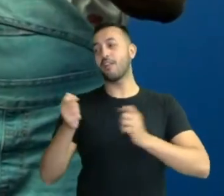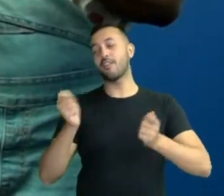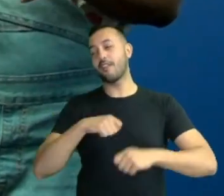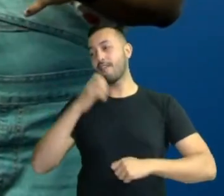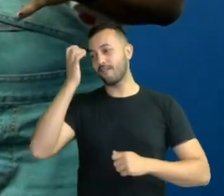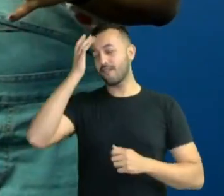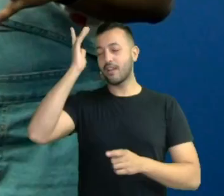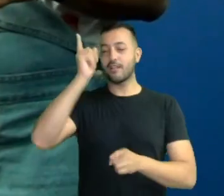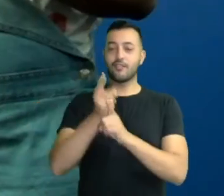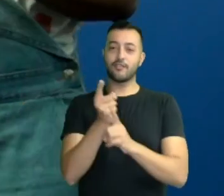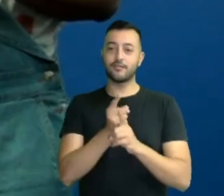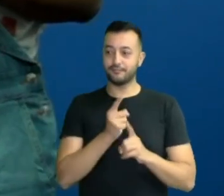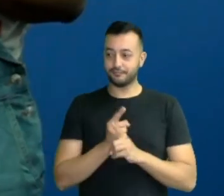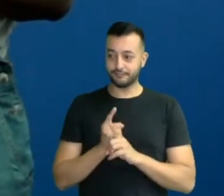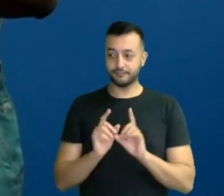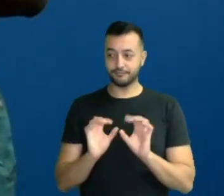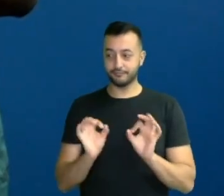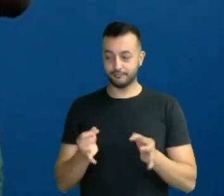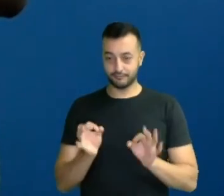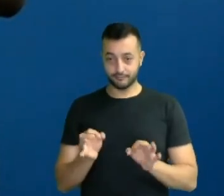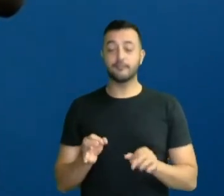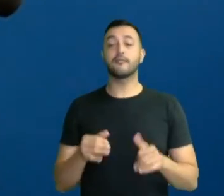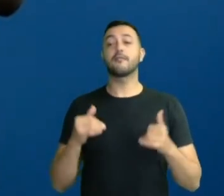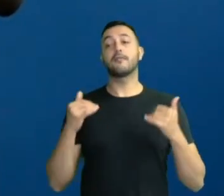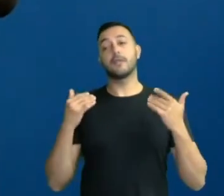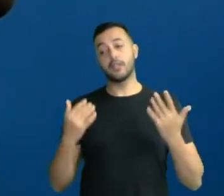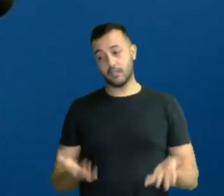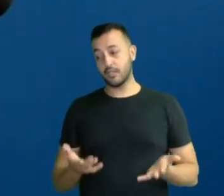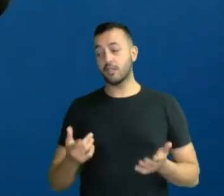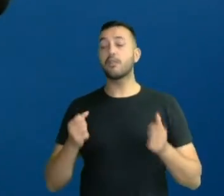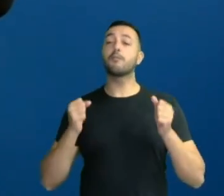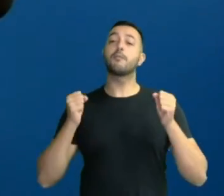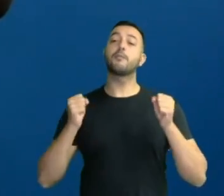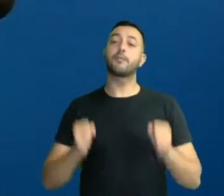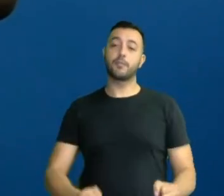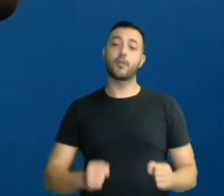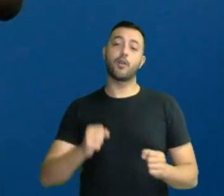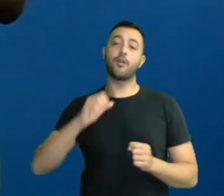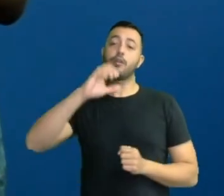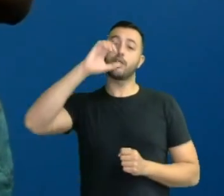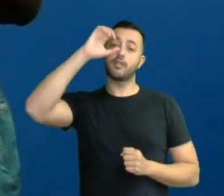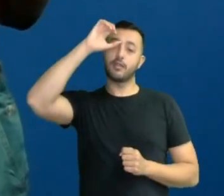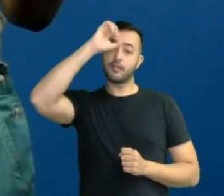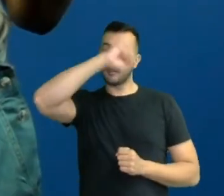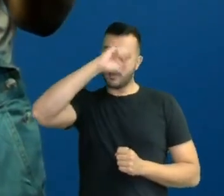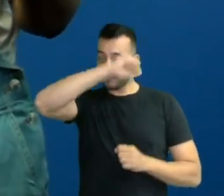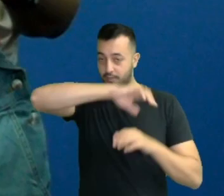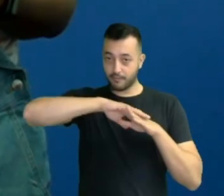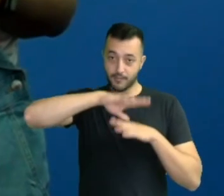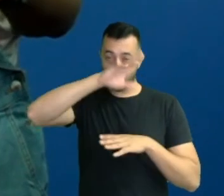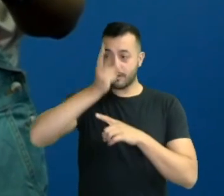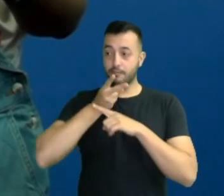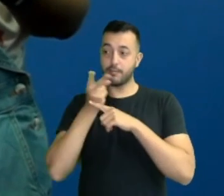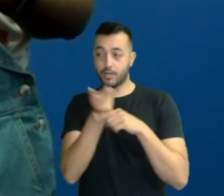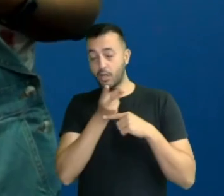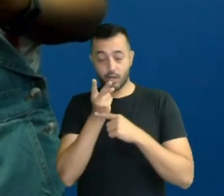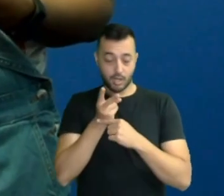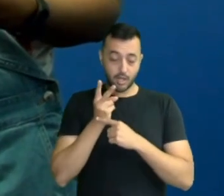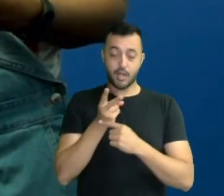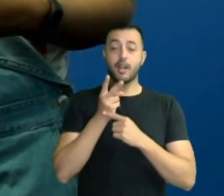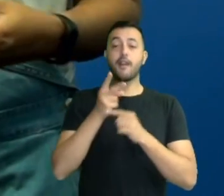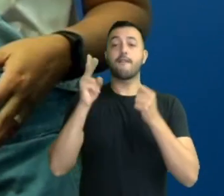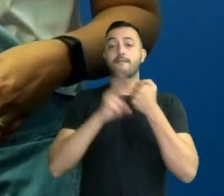mais fácil de achar, certo? E aí vocês podem ampliar esse conhecimento sempre procurando os verbos e